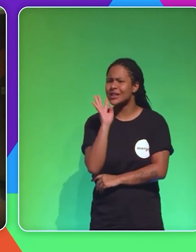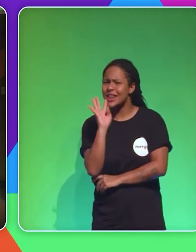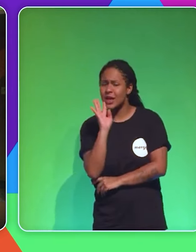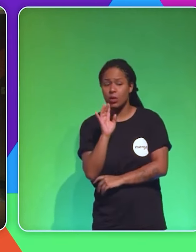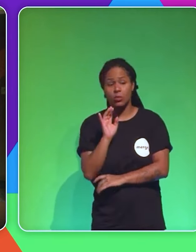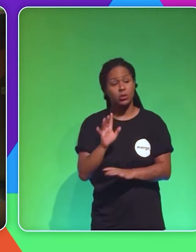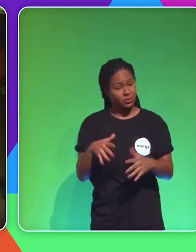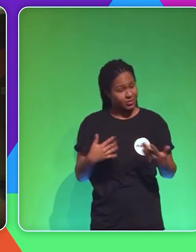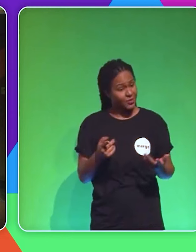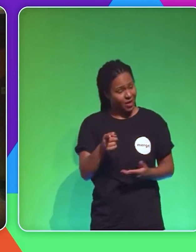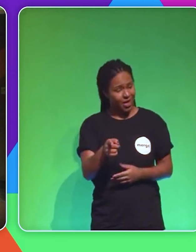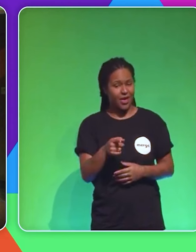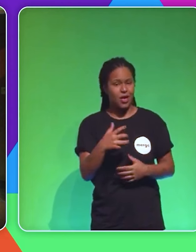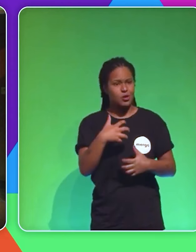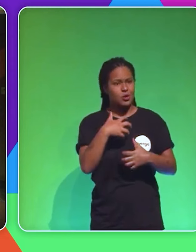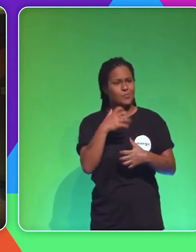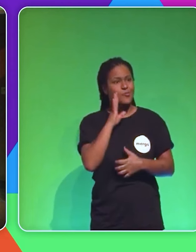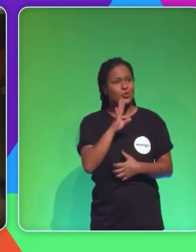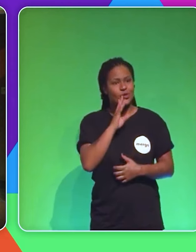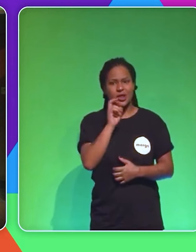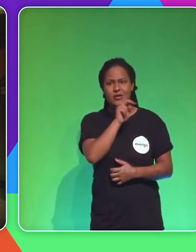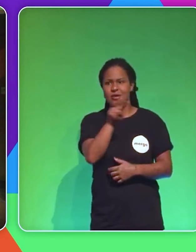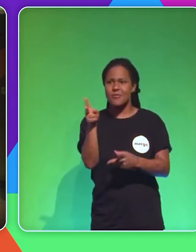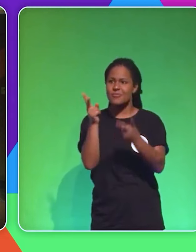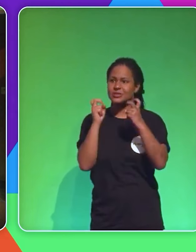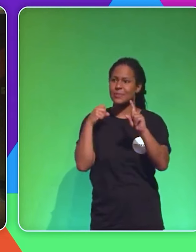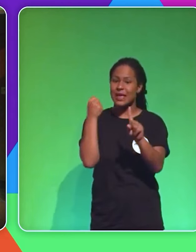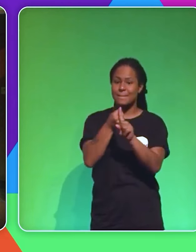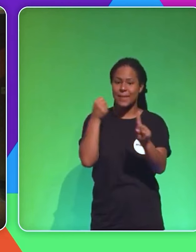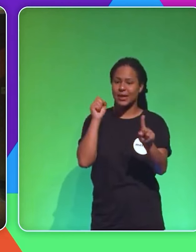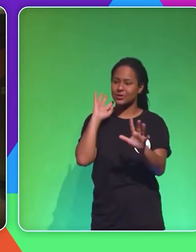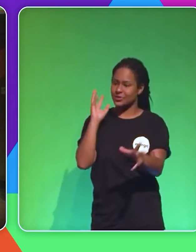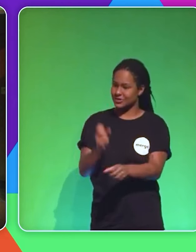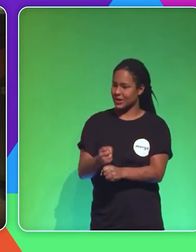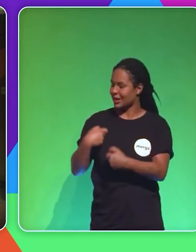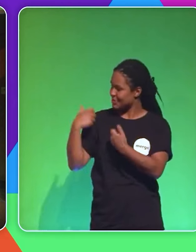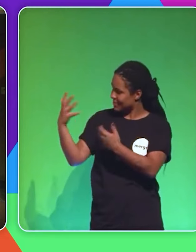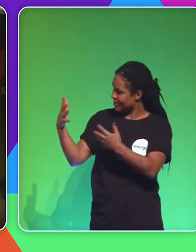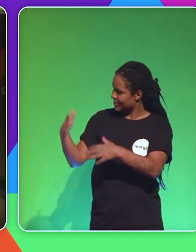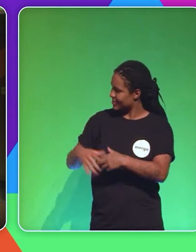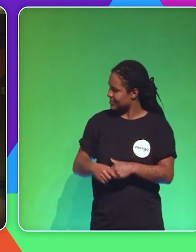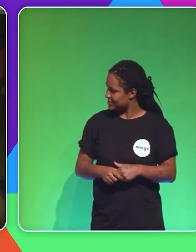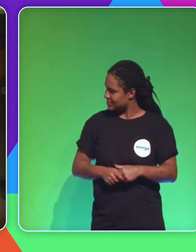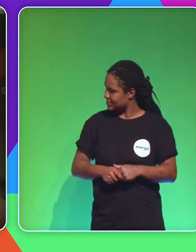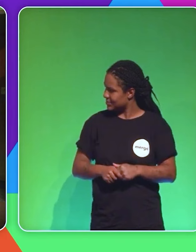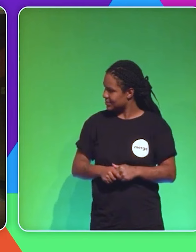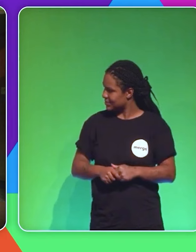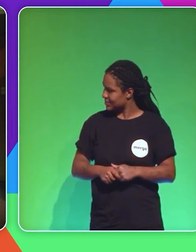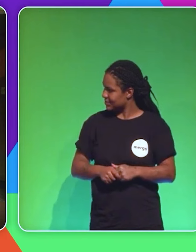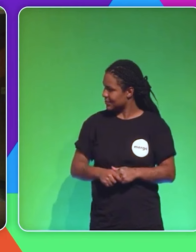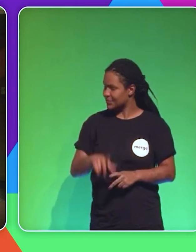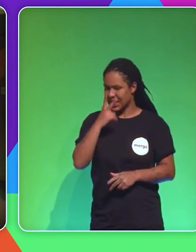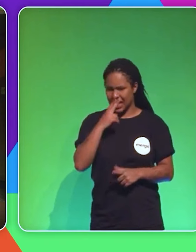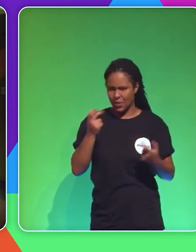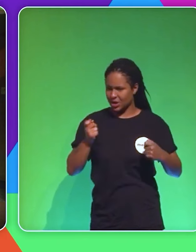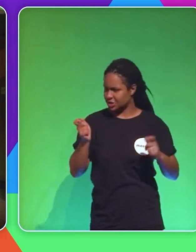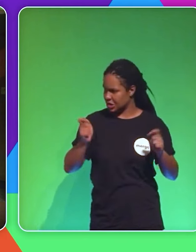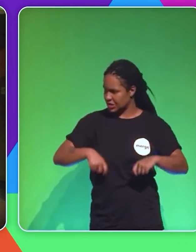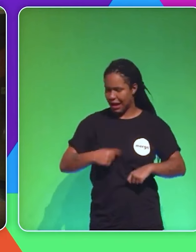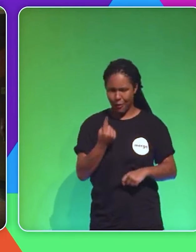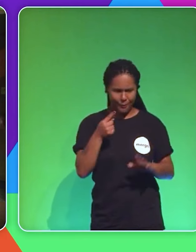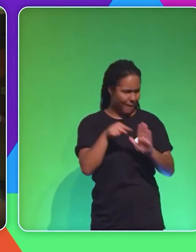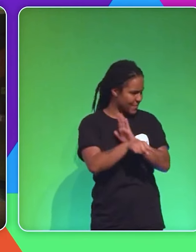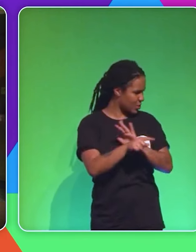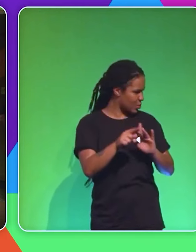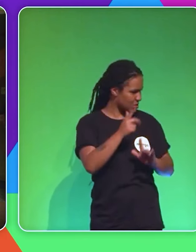então é muito maneiro ver esse Impacto ver esse resultado Então parabéns obrig acho que a gente tem espaço para uma